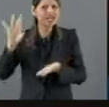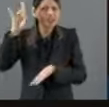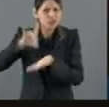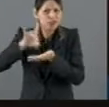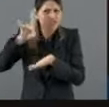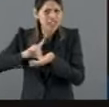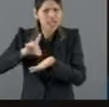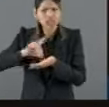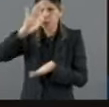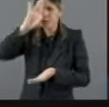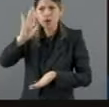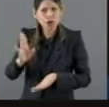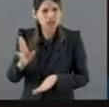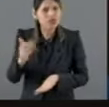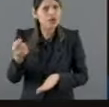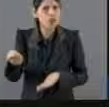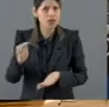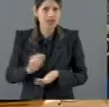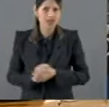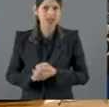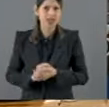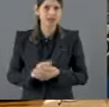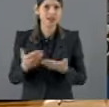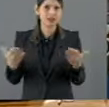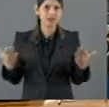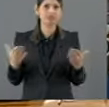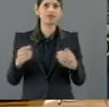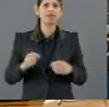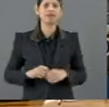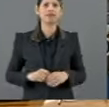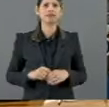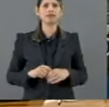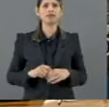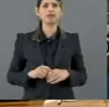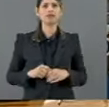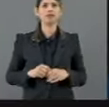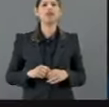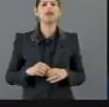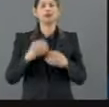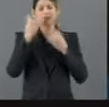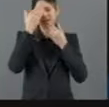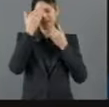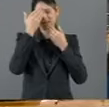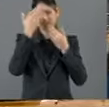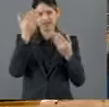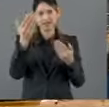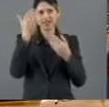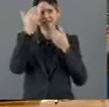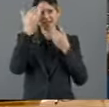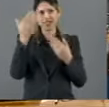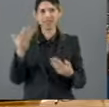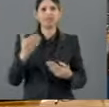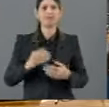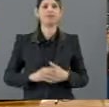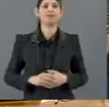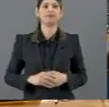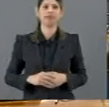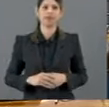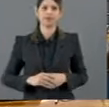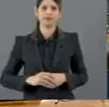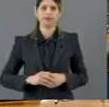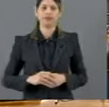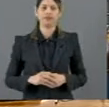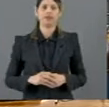Realmente, prioritariamente. Seu tempo terminou e nós ficamos exigindo aqui todos. Obrigada. Eu que agradeço pela